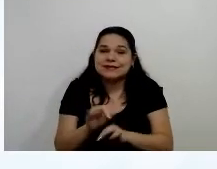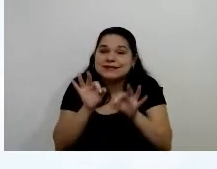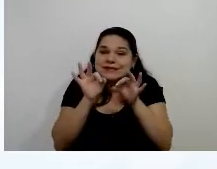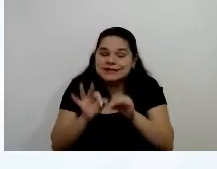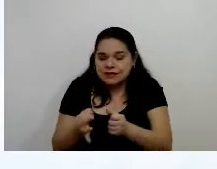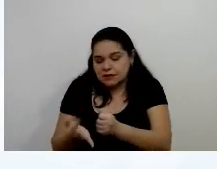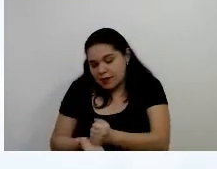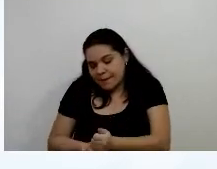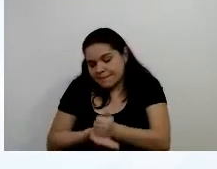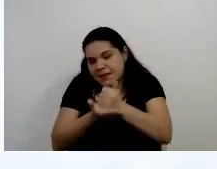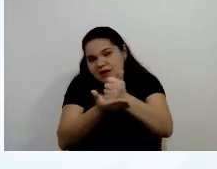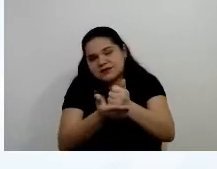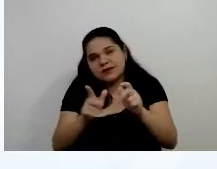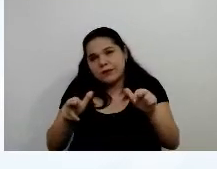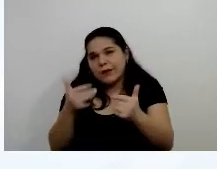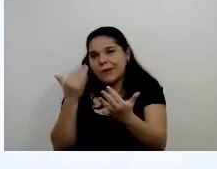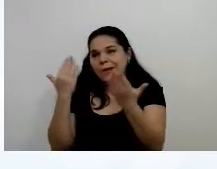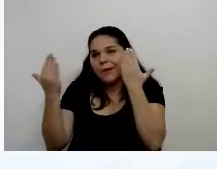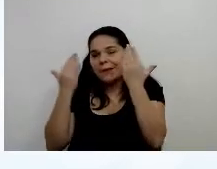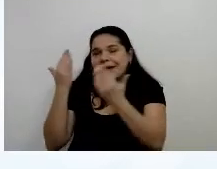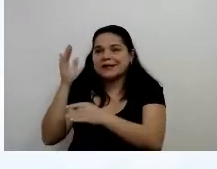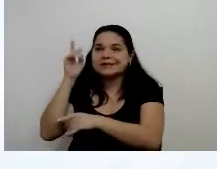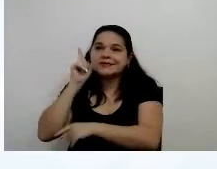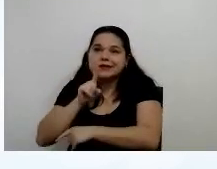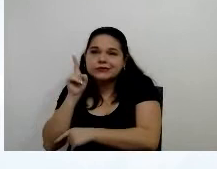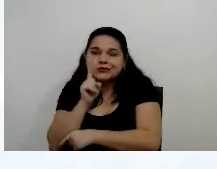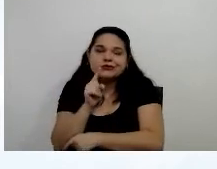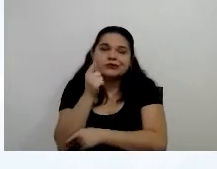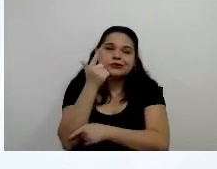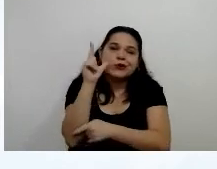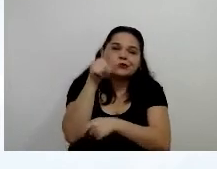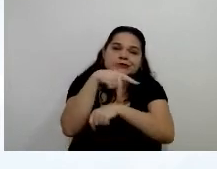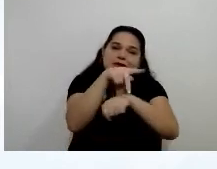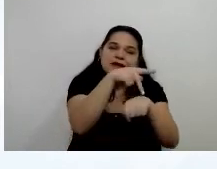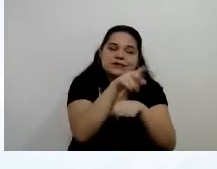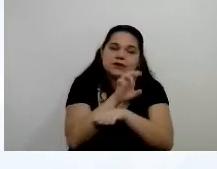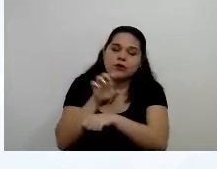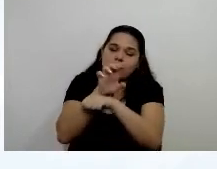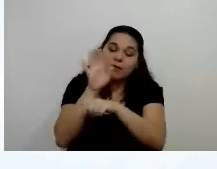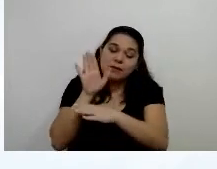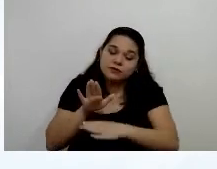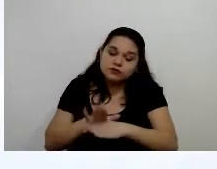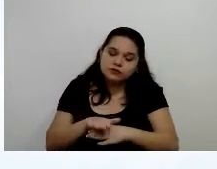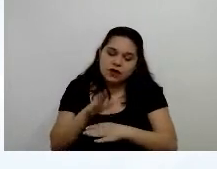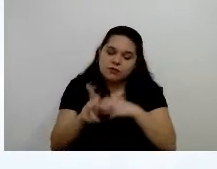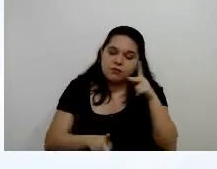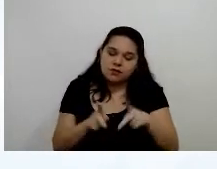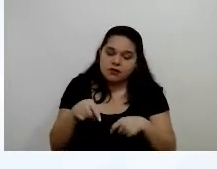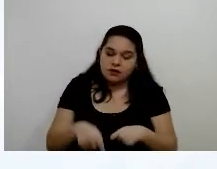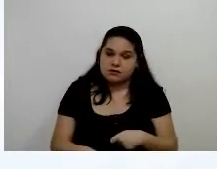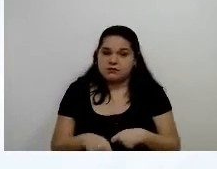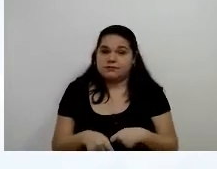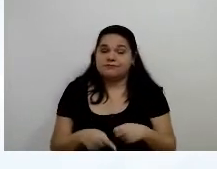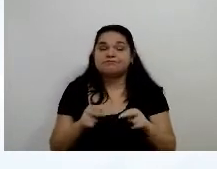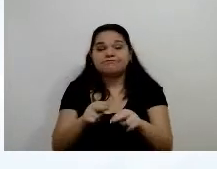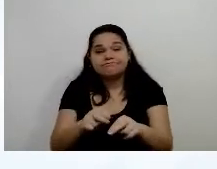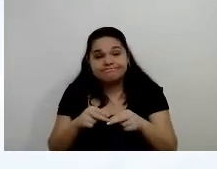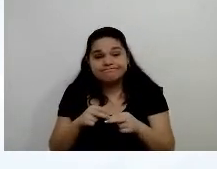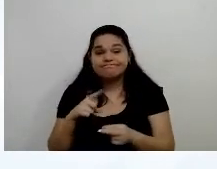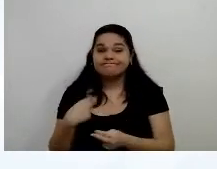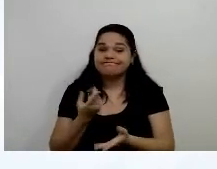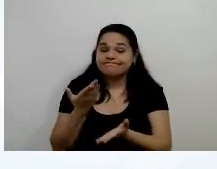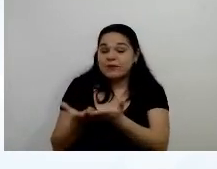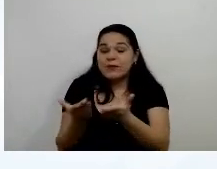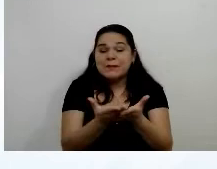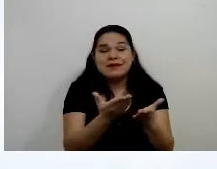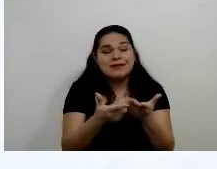suporte que tem os Estados Unidos e tem países da Europa para poder dar uma atenção melhor. E nós, com isso, estamos perdendo a